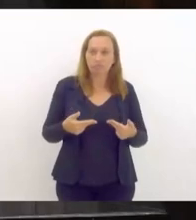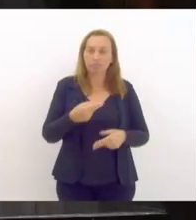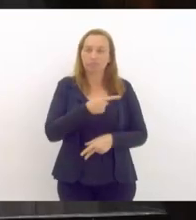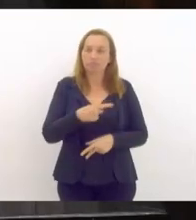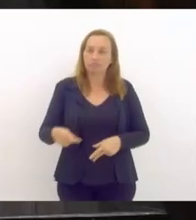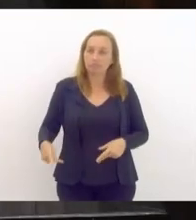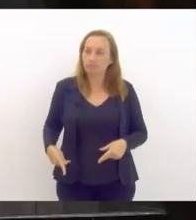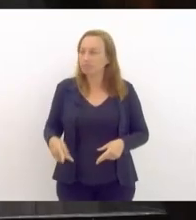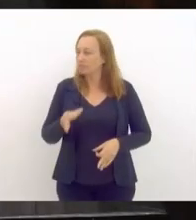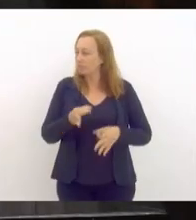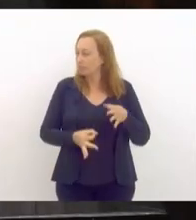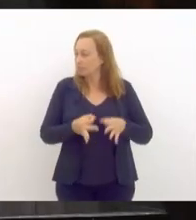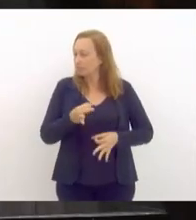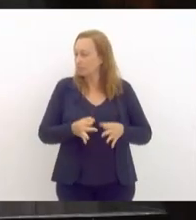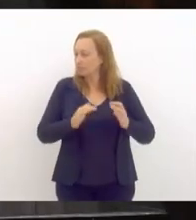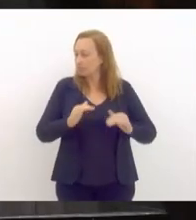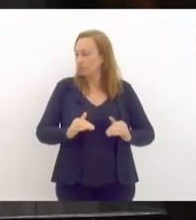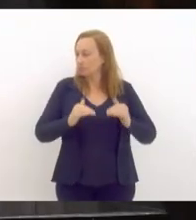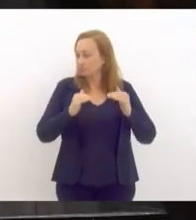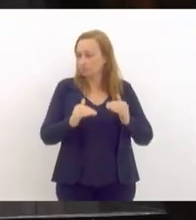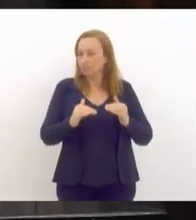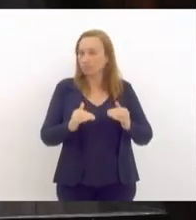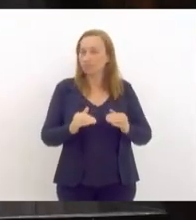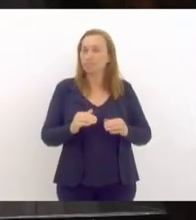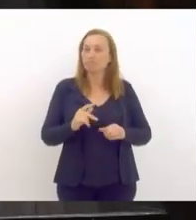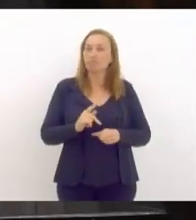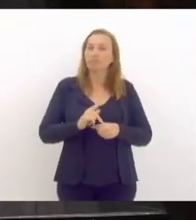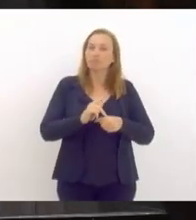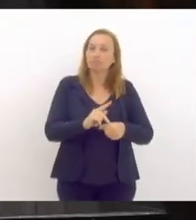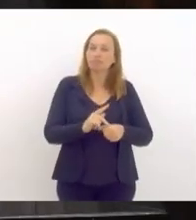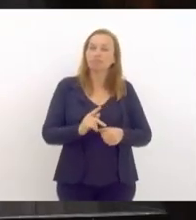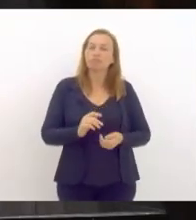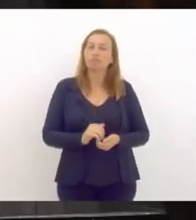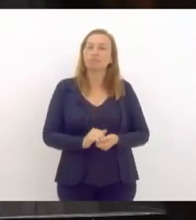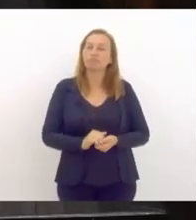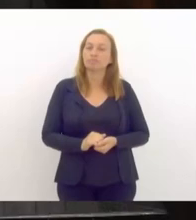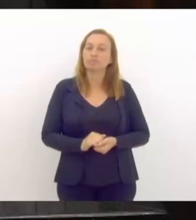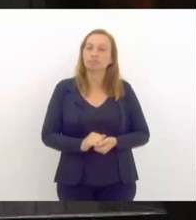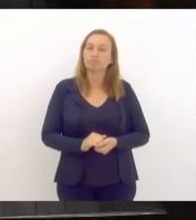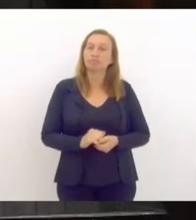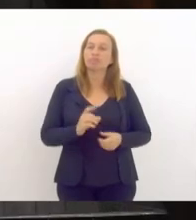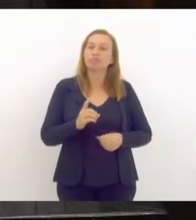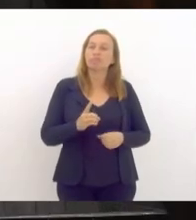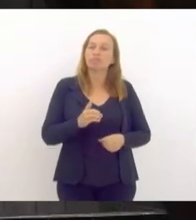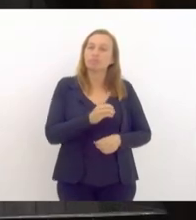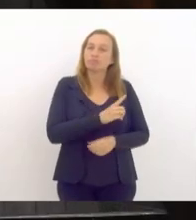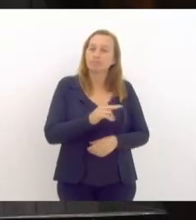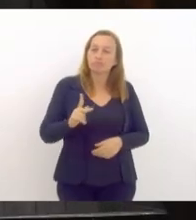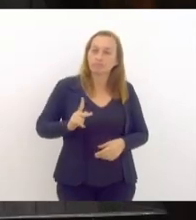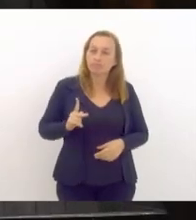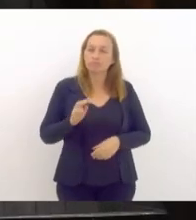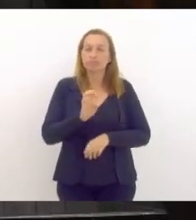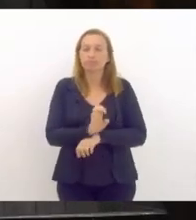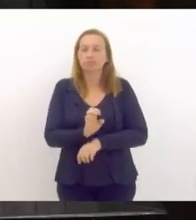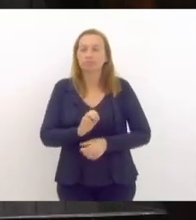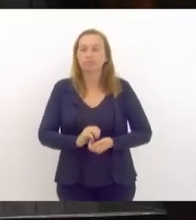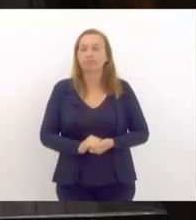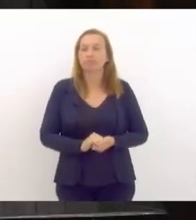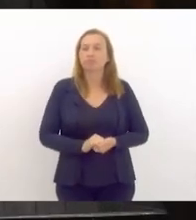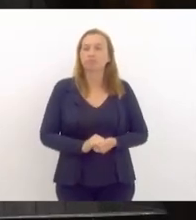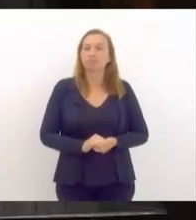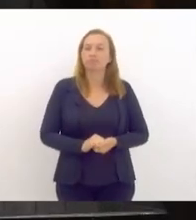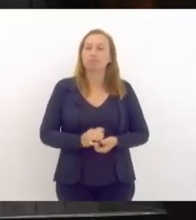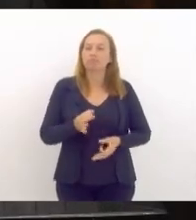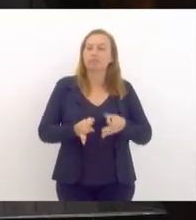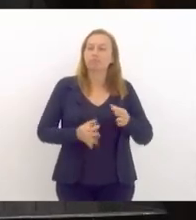do Tribunal de Justiça o procurador-geral de Justiça serve do Ministério Público o defensor público do estado o Tribunal